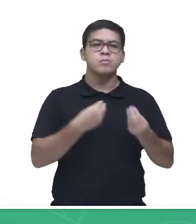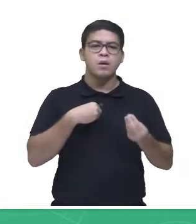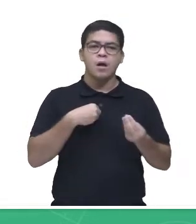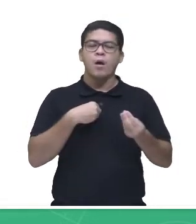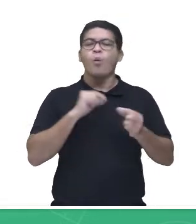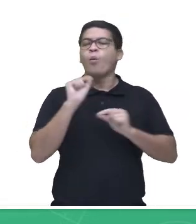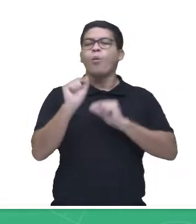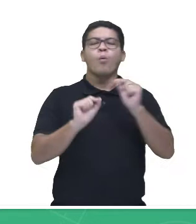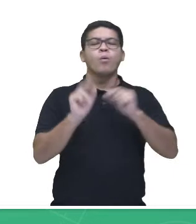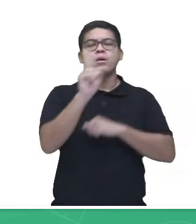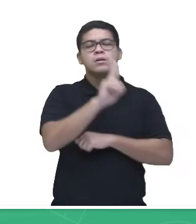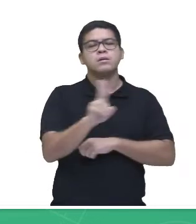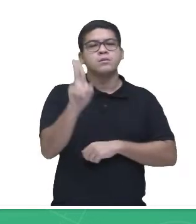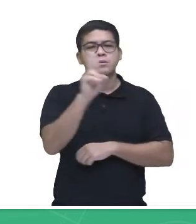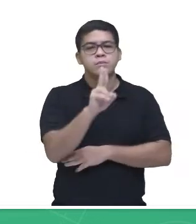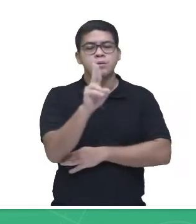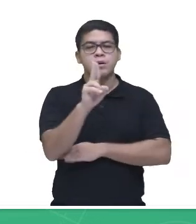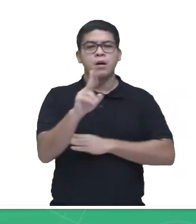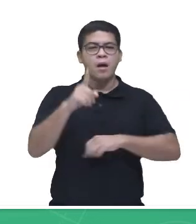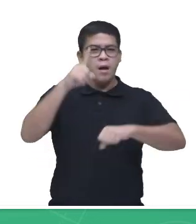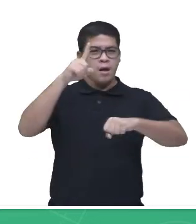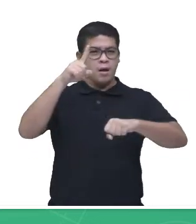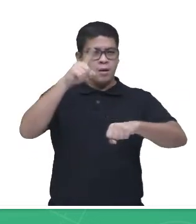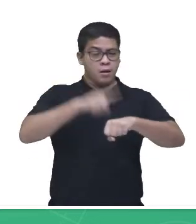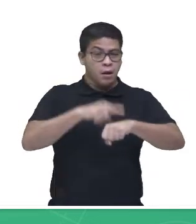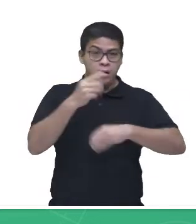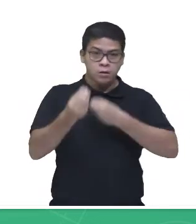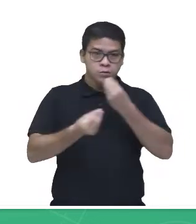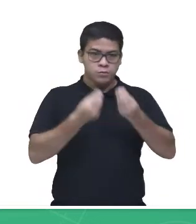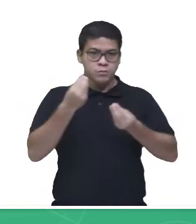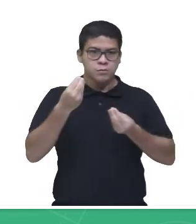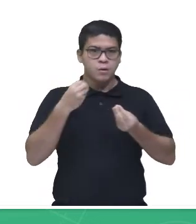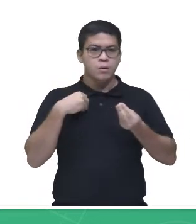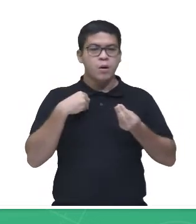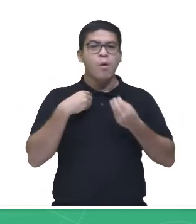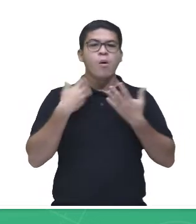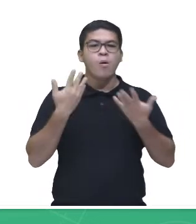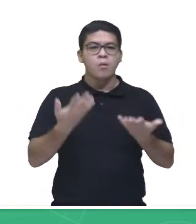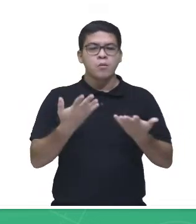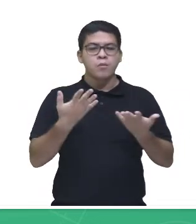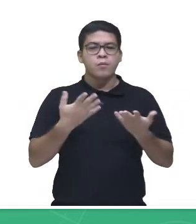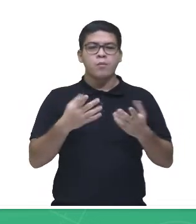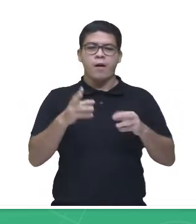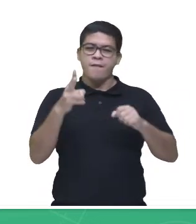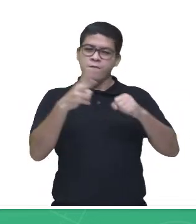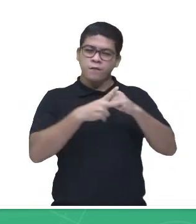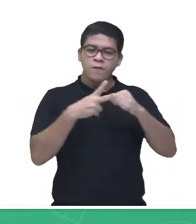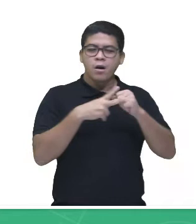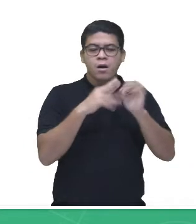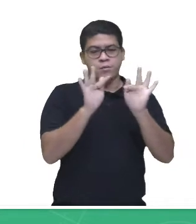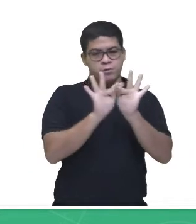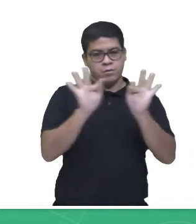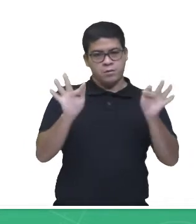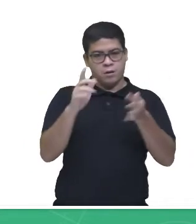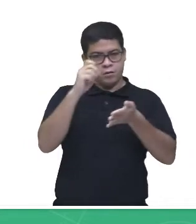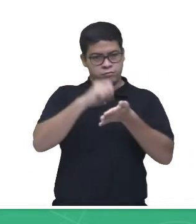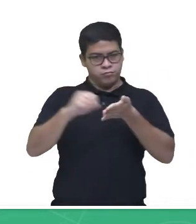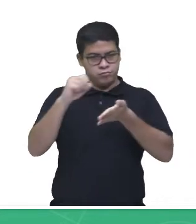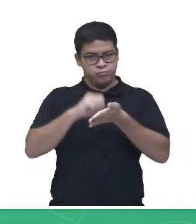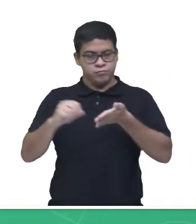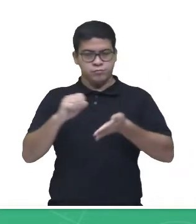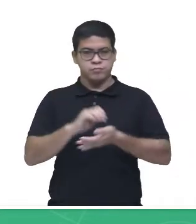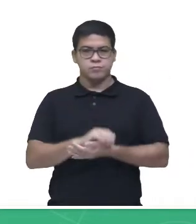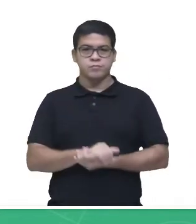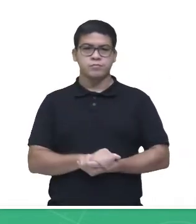para identificar o tempo, né, em que a frase, o verbo está escrito, ok? Mas vamos